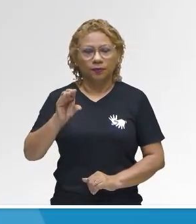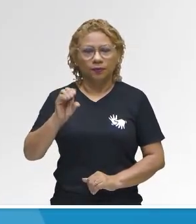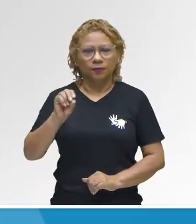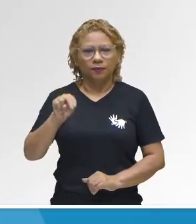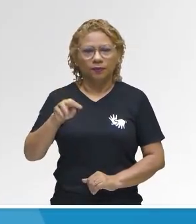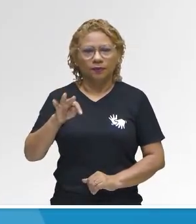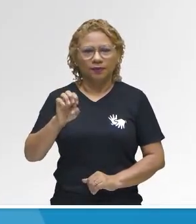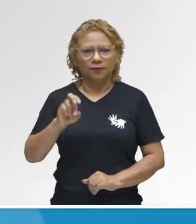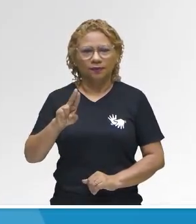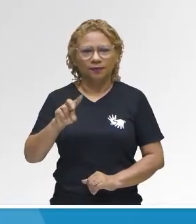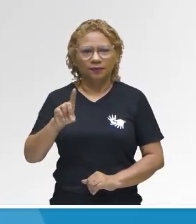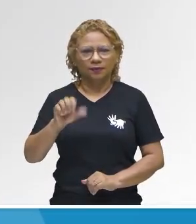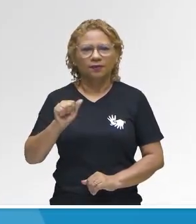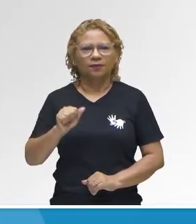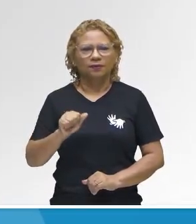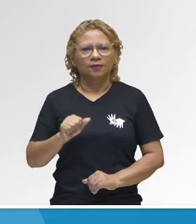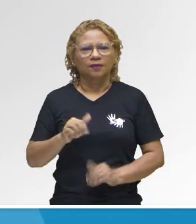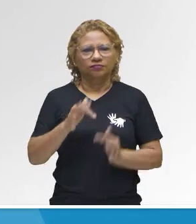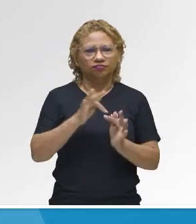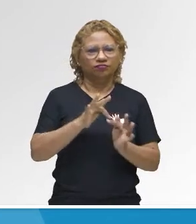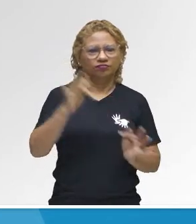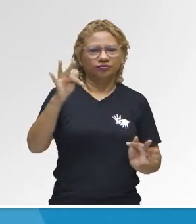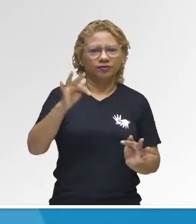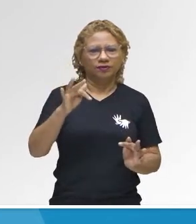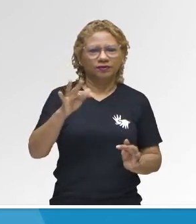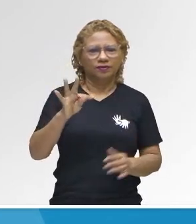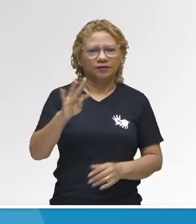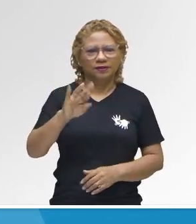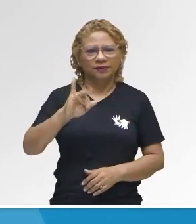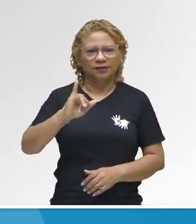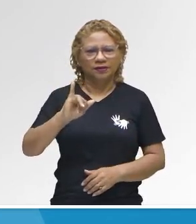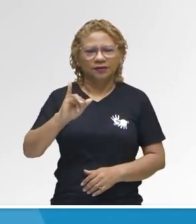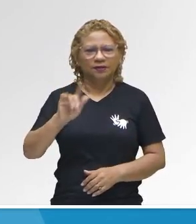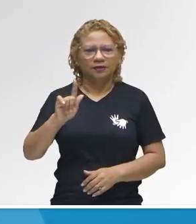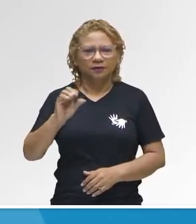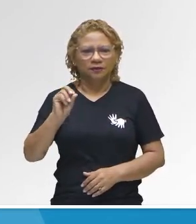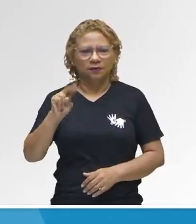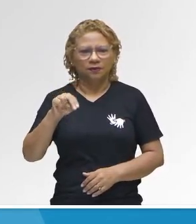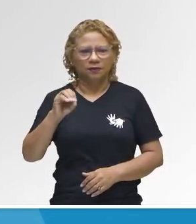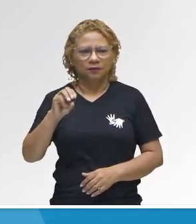Conteúdo: funções trigonométricas. Tangente.